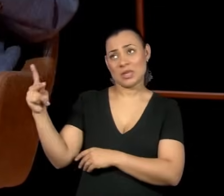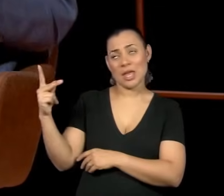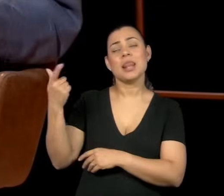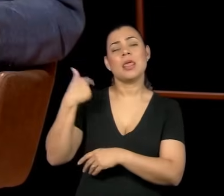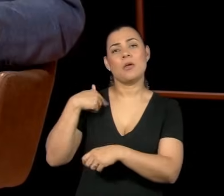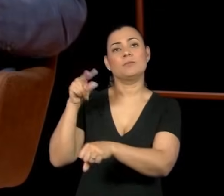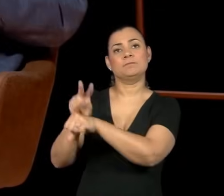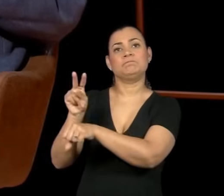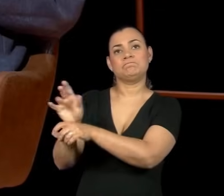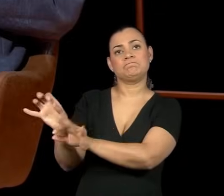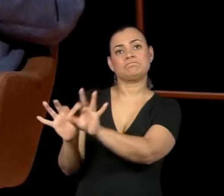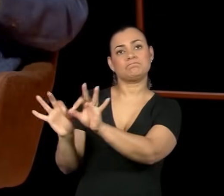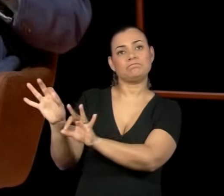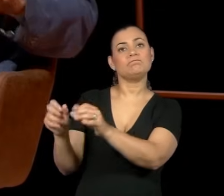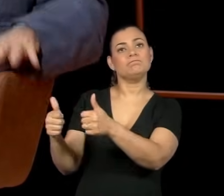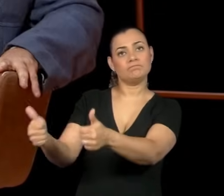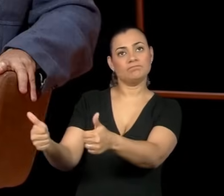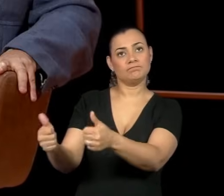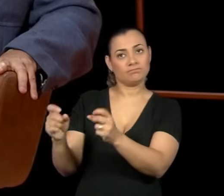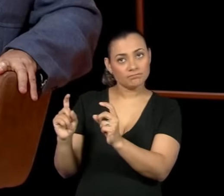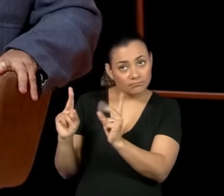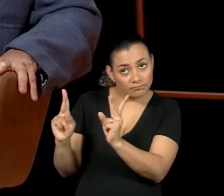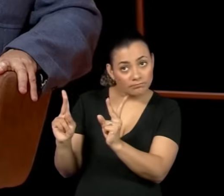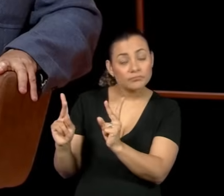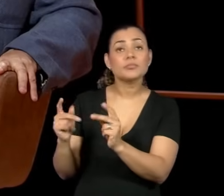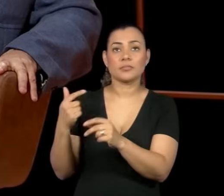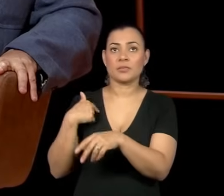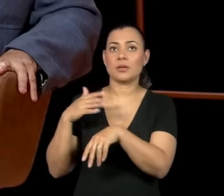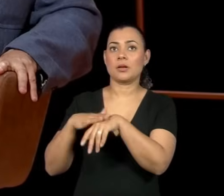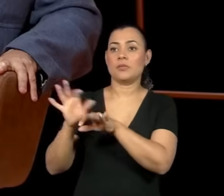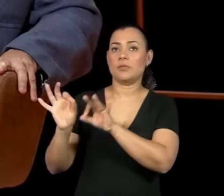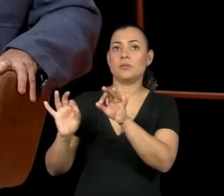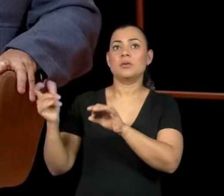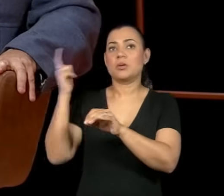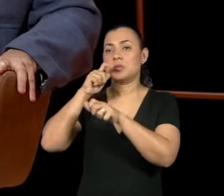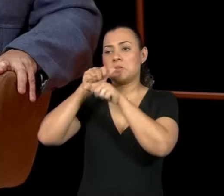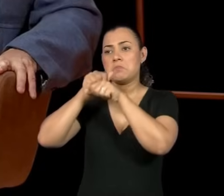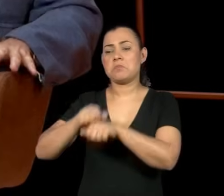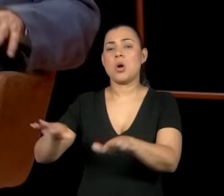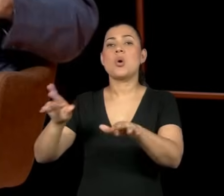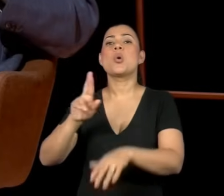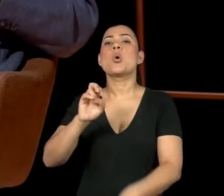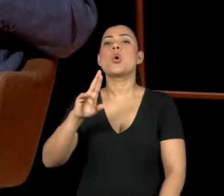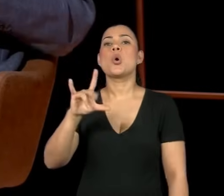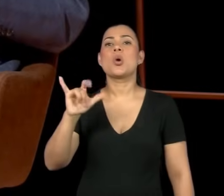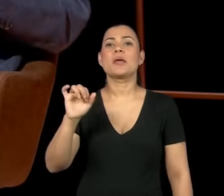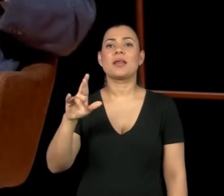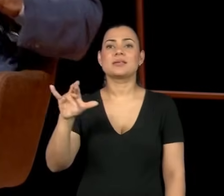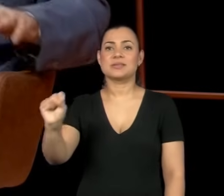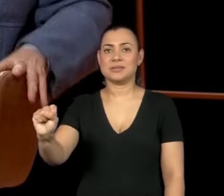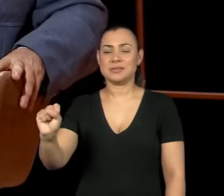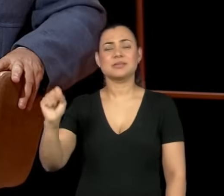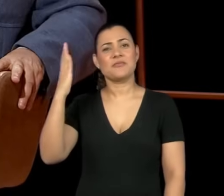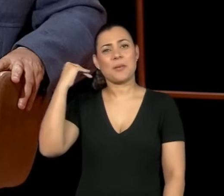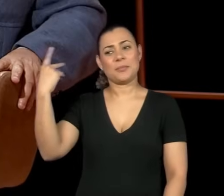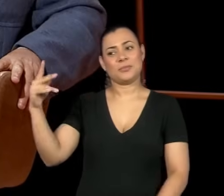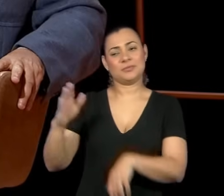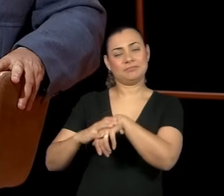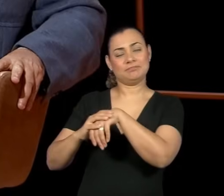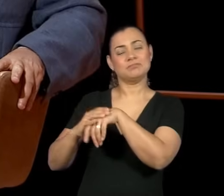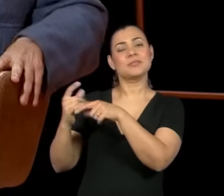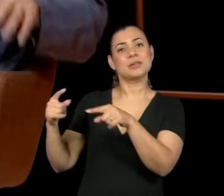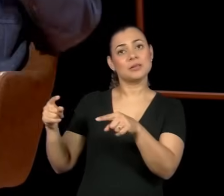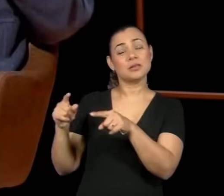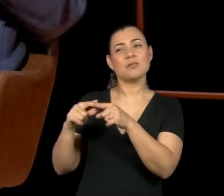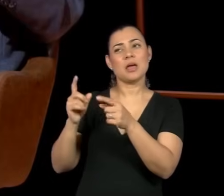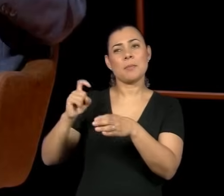vou promover, eu quero grátis. Eu vou promover e vou estourar Julio Iglesias e vender muitos discos. E o